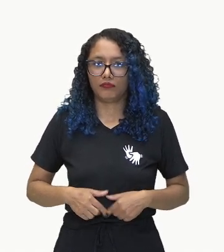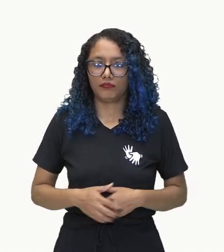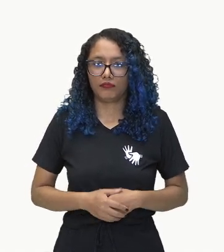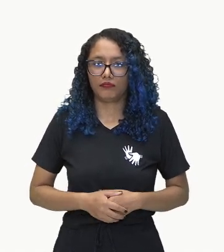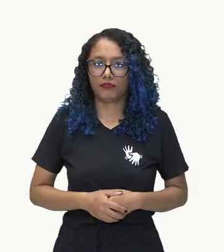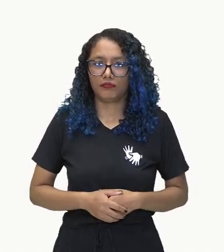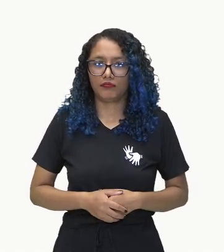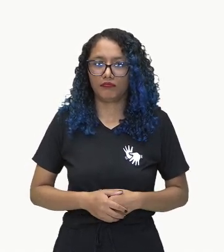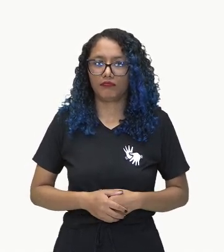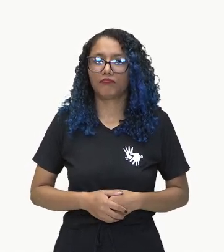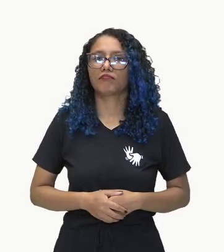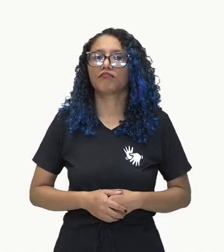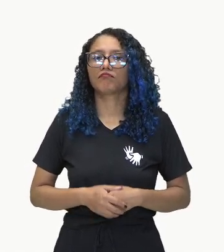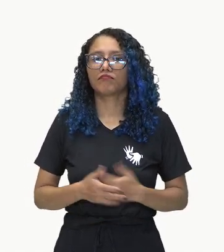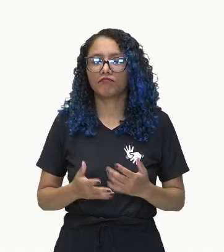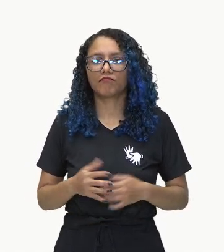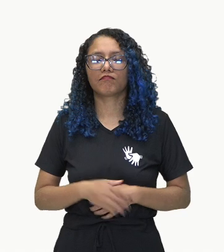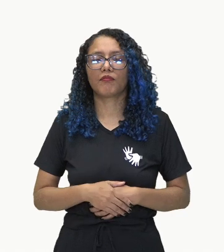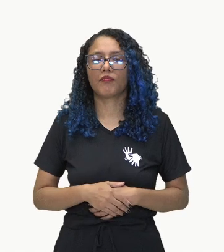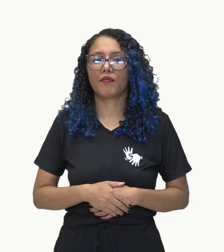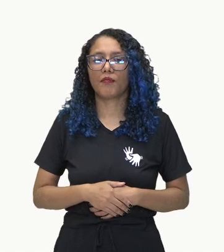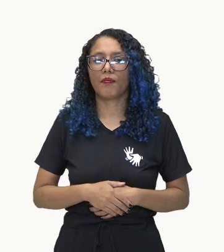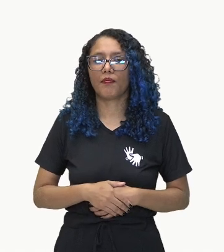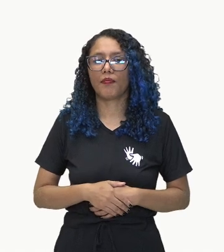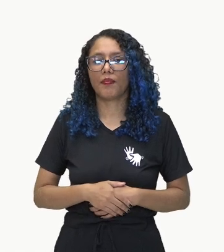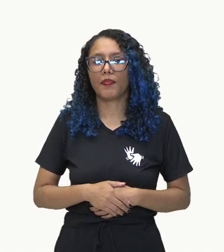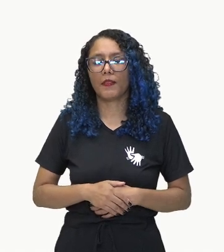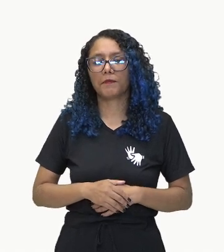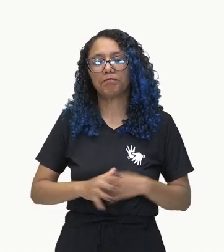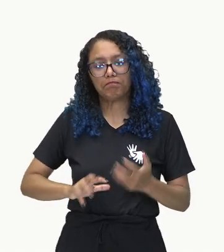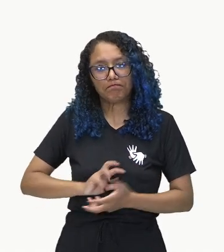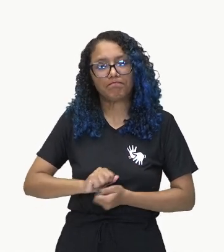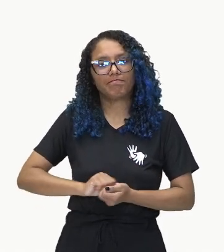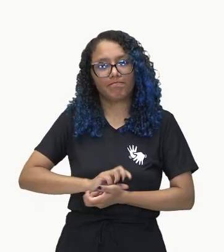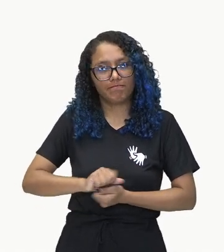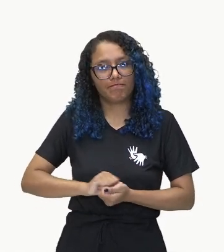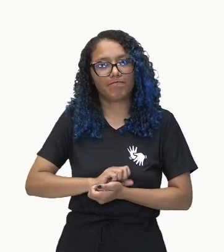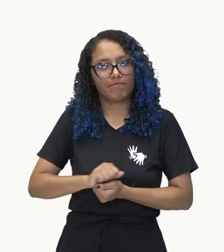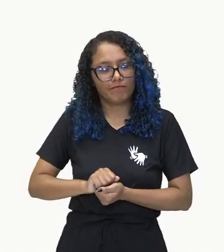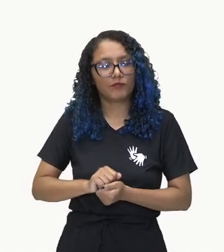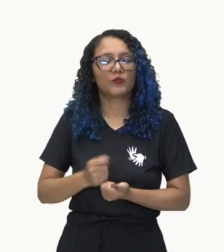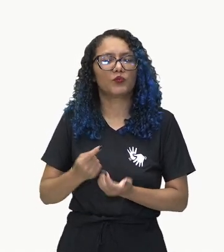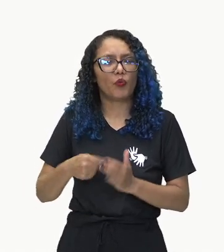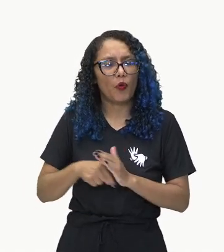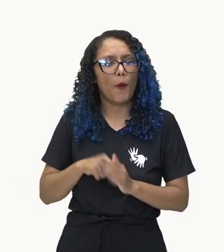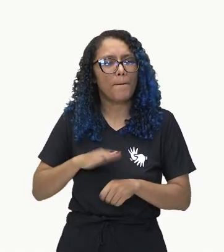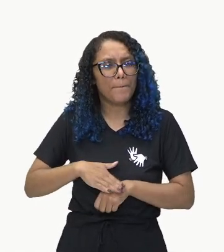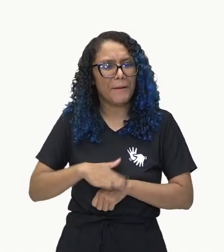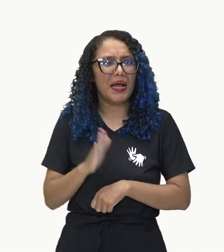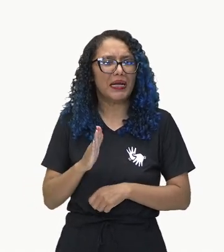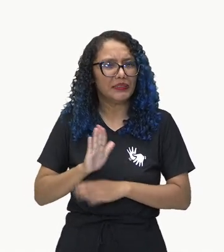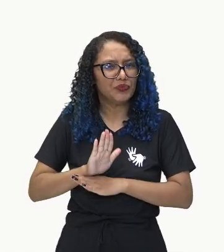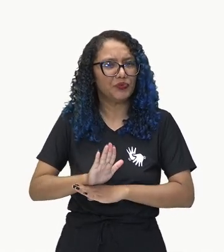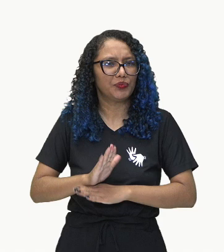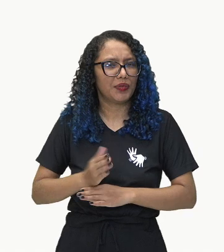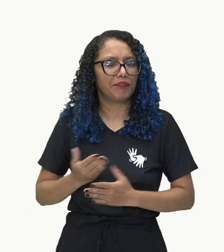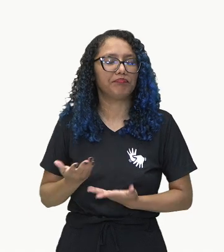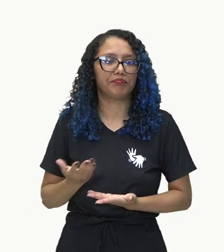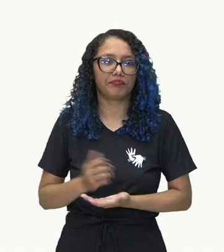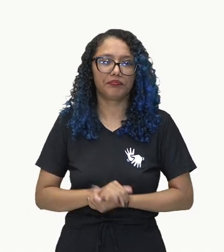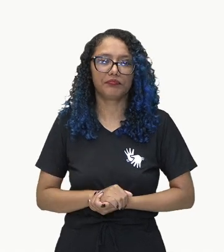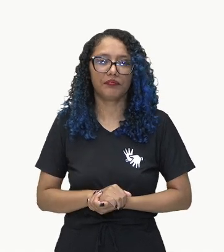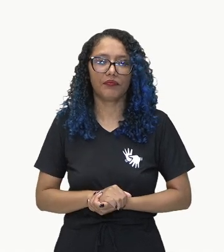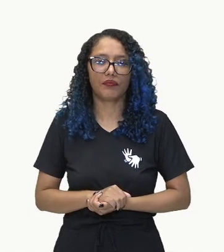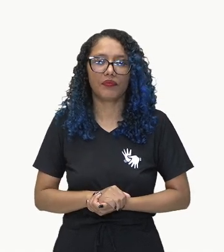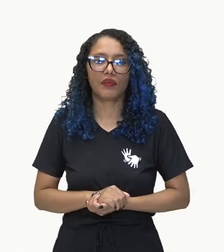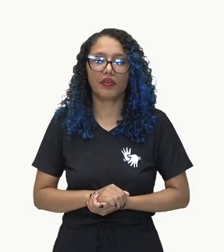com mais afinco no processo de transformação do bolo alimentar. Então, o intestino delgado